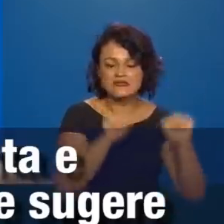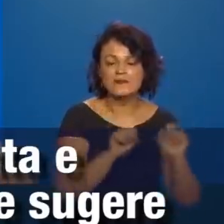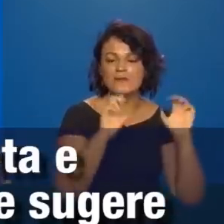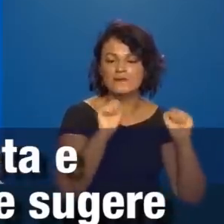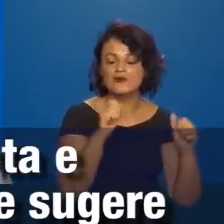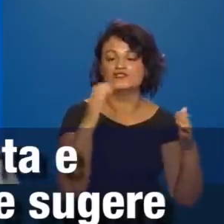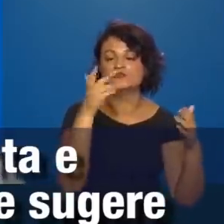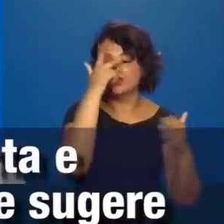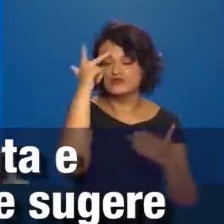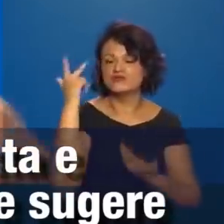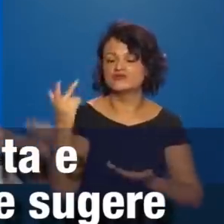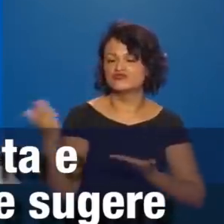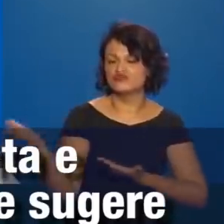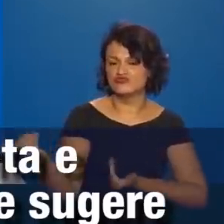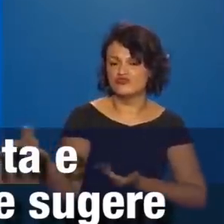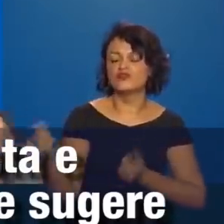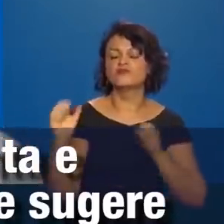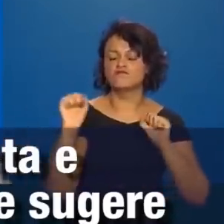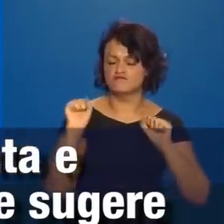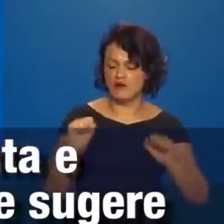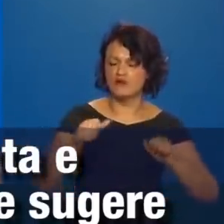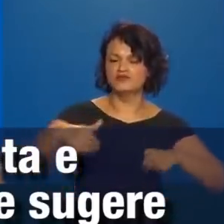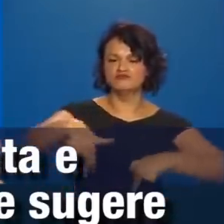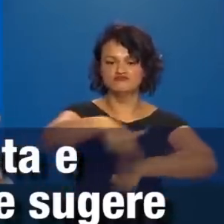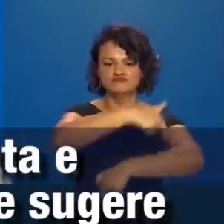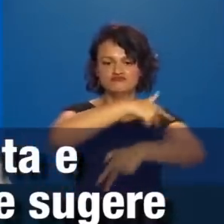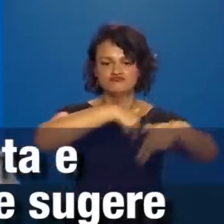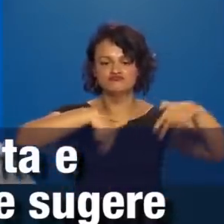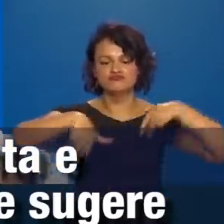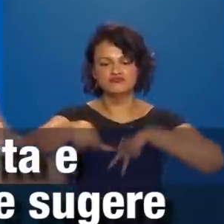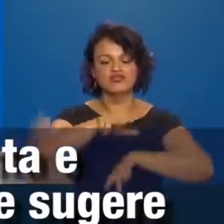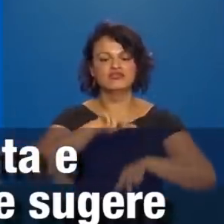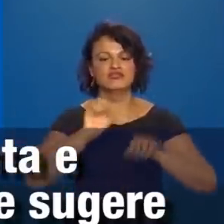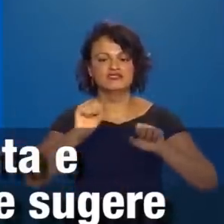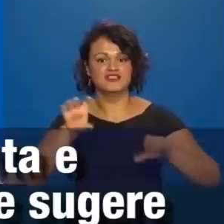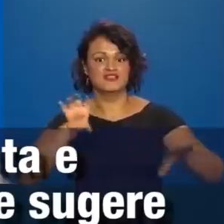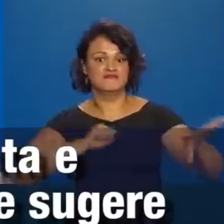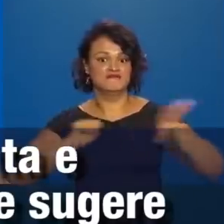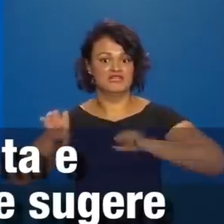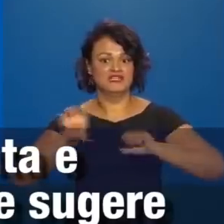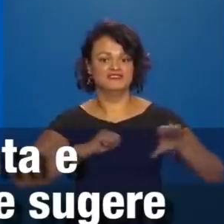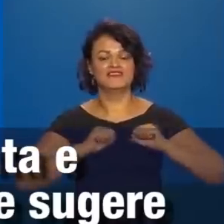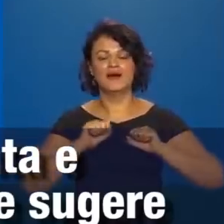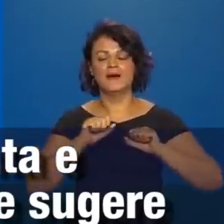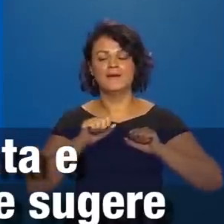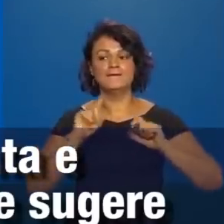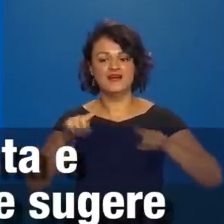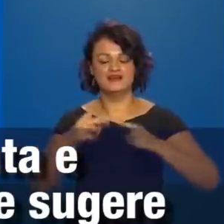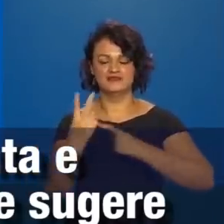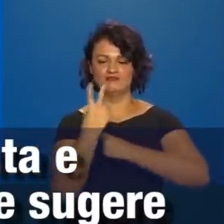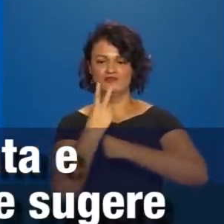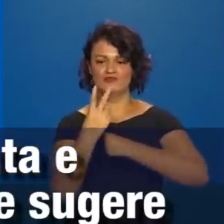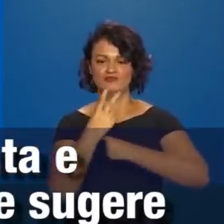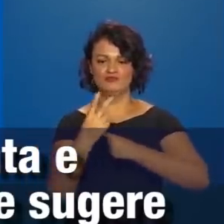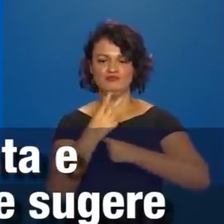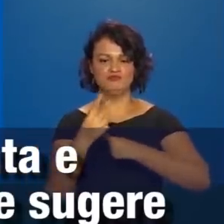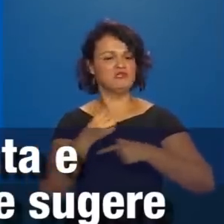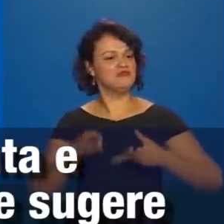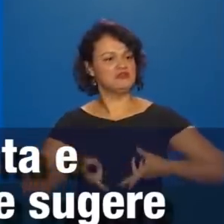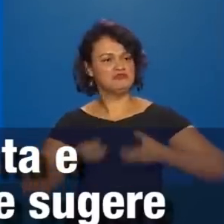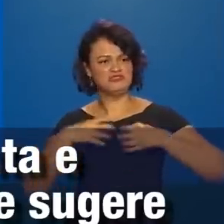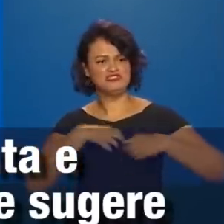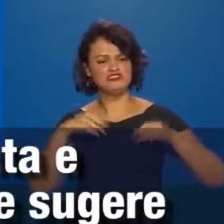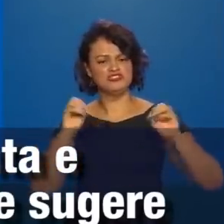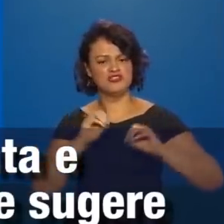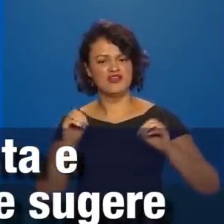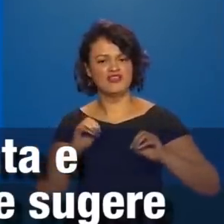populações jovens possam transitar, se infectar e criar com isto uma imunidade de rebanho, em